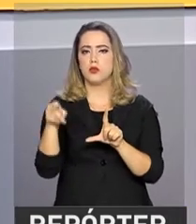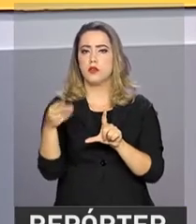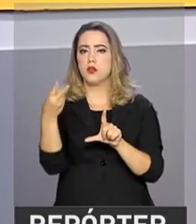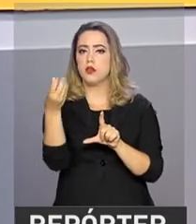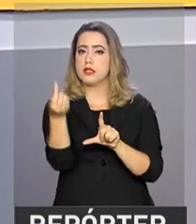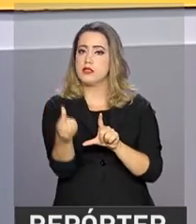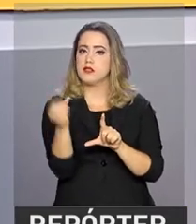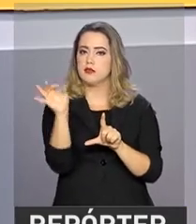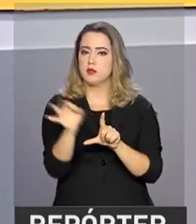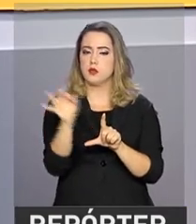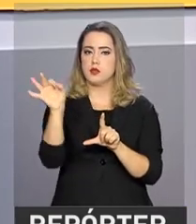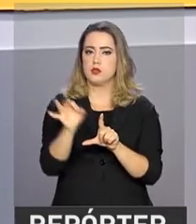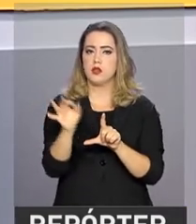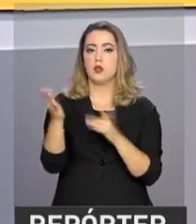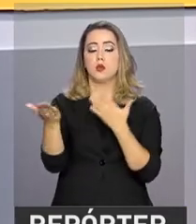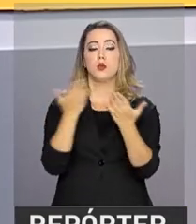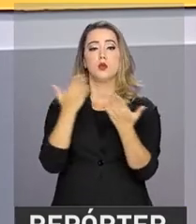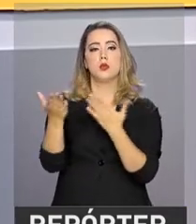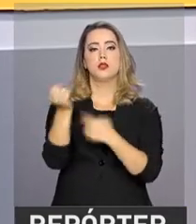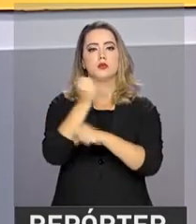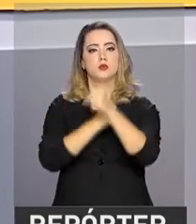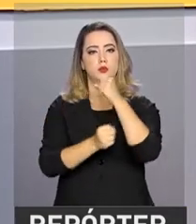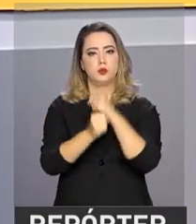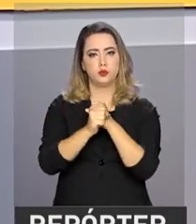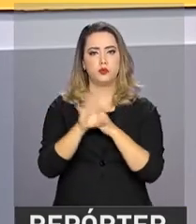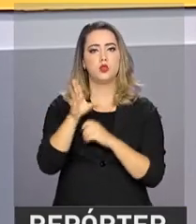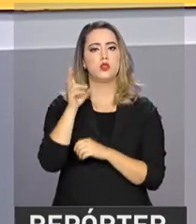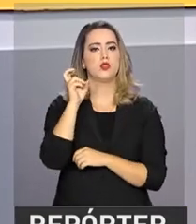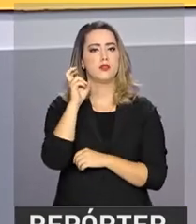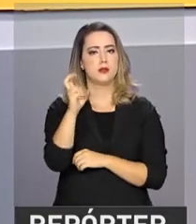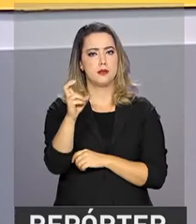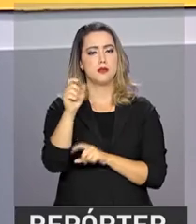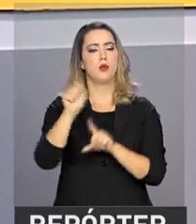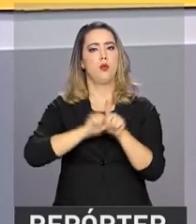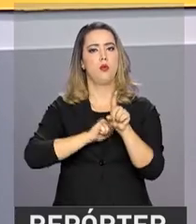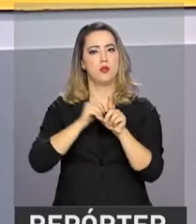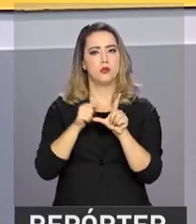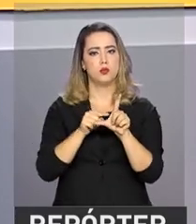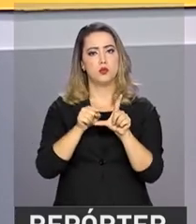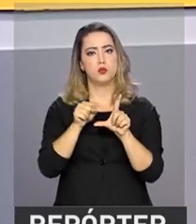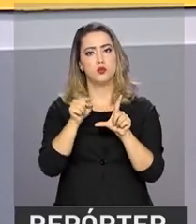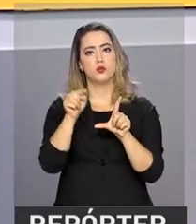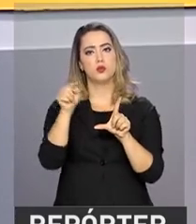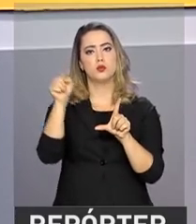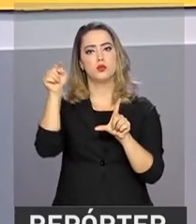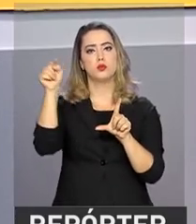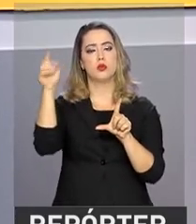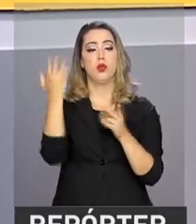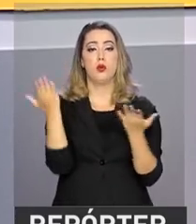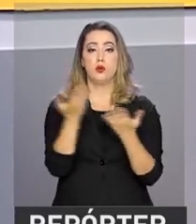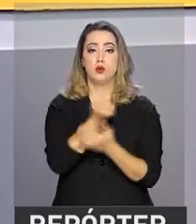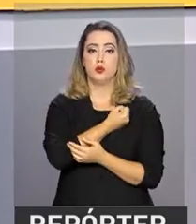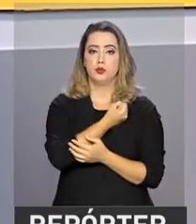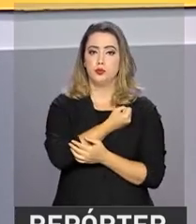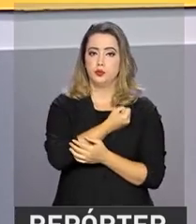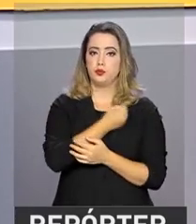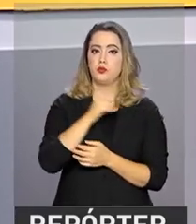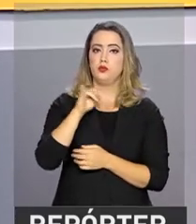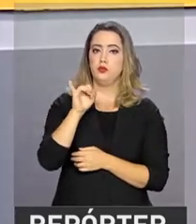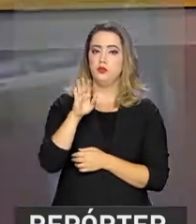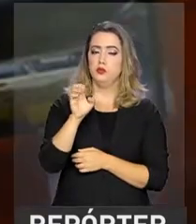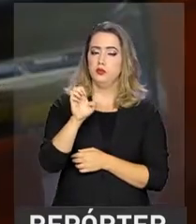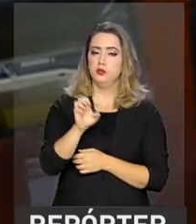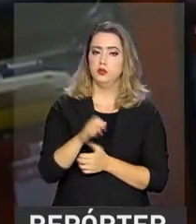com o mesmo período do ano passado já são cinco meses em recuperação os números foram divulgados hoje pelo ibge